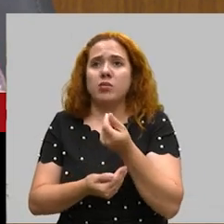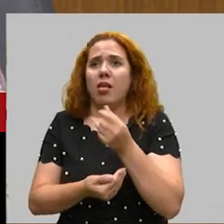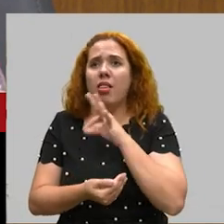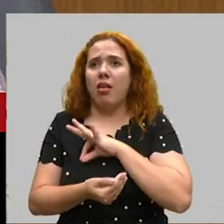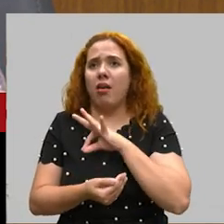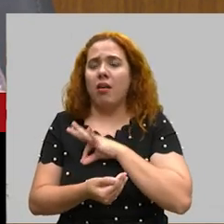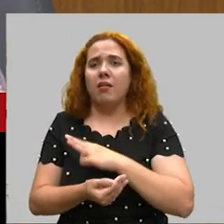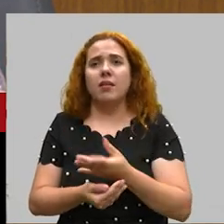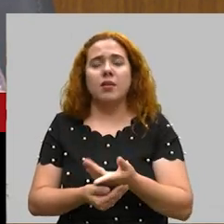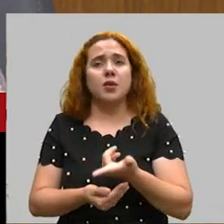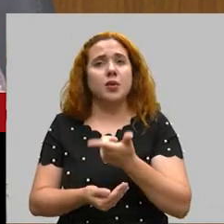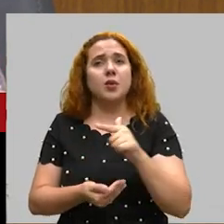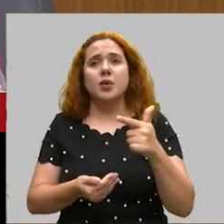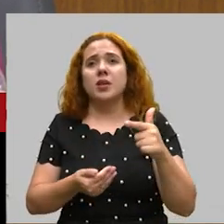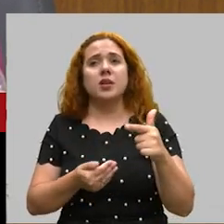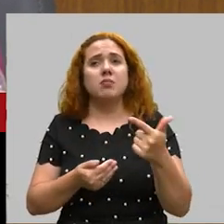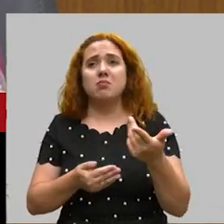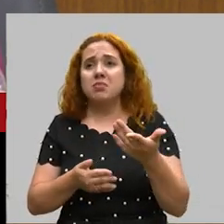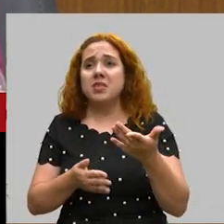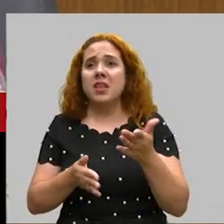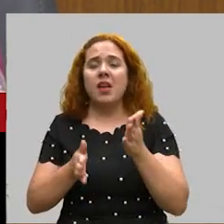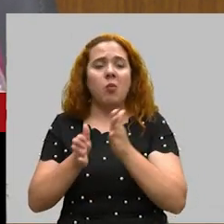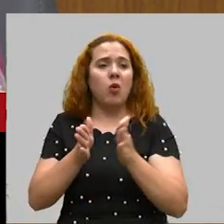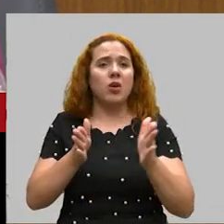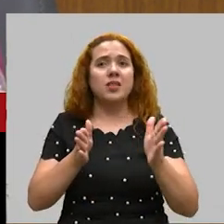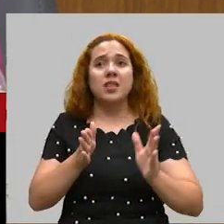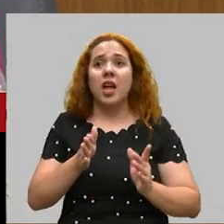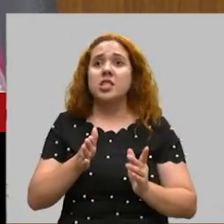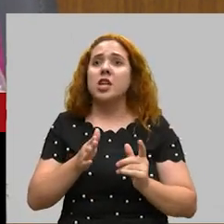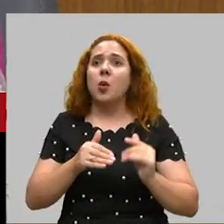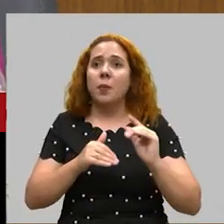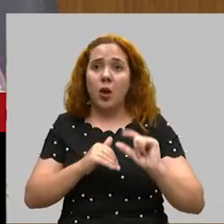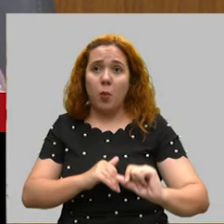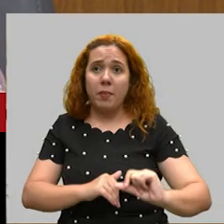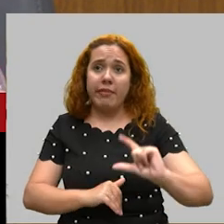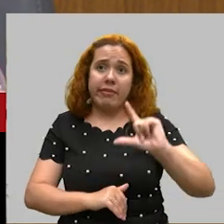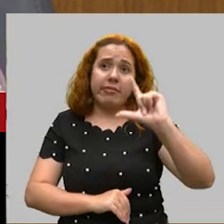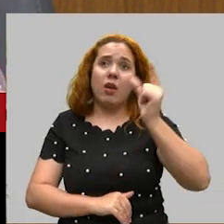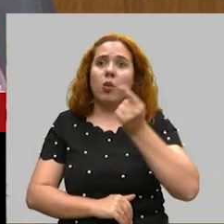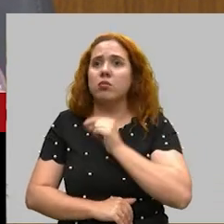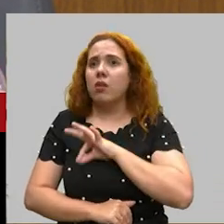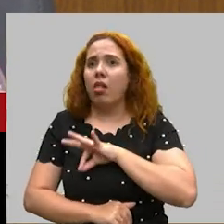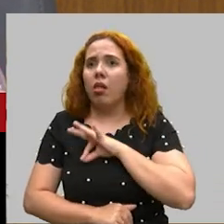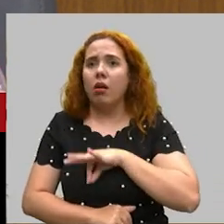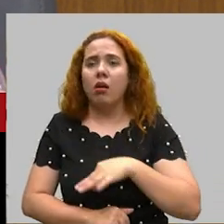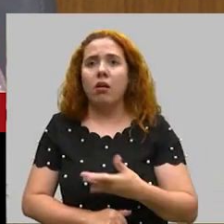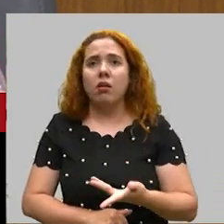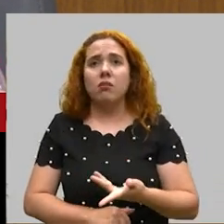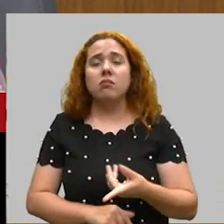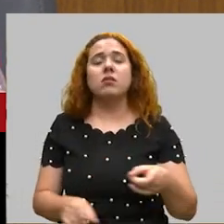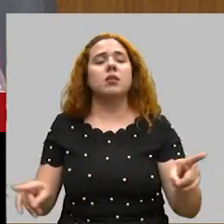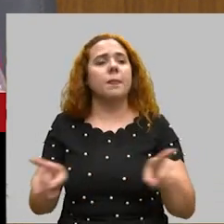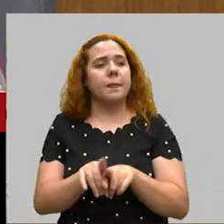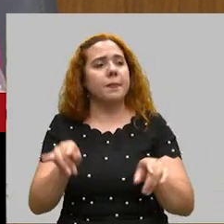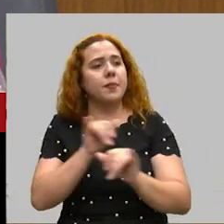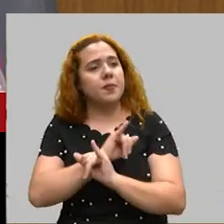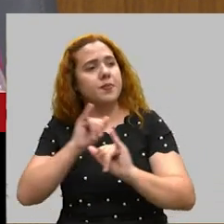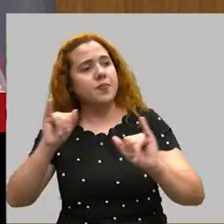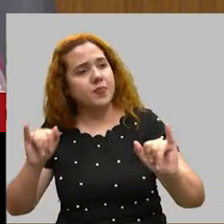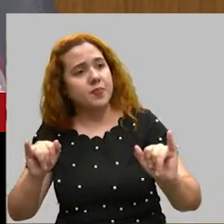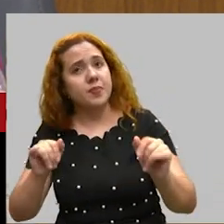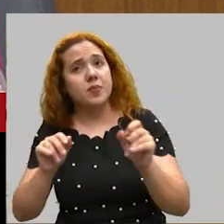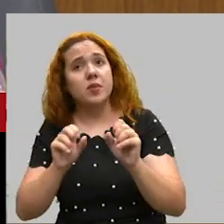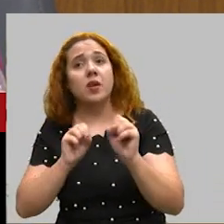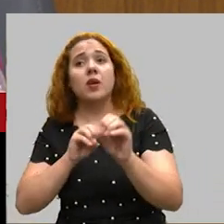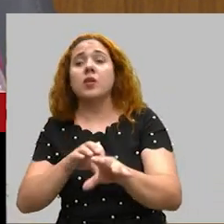não tem um plano de carreira de valorização assim também como o estado não tem né então a gente traz uma denúncia também dos educadores